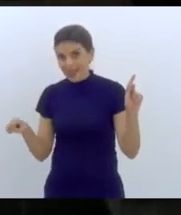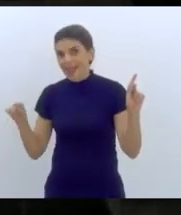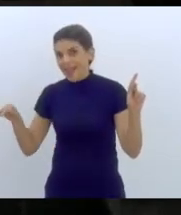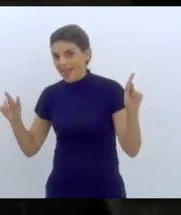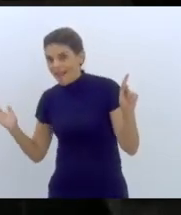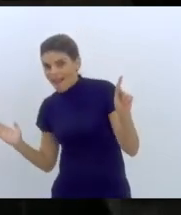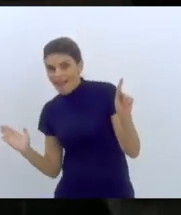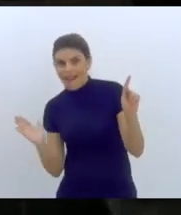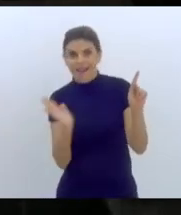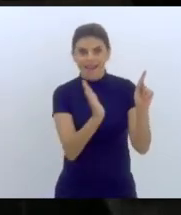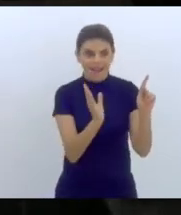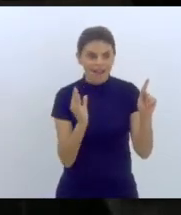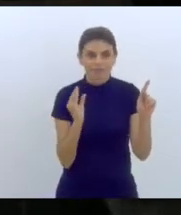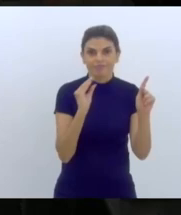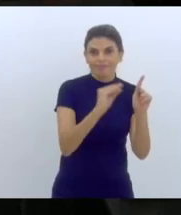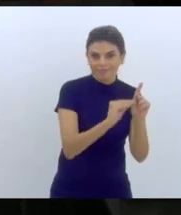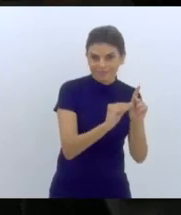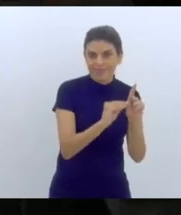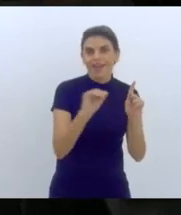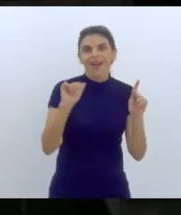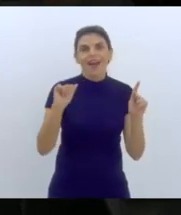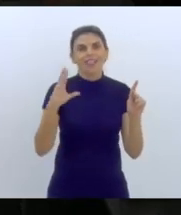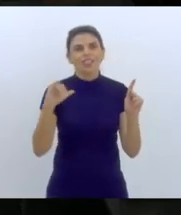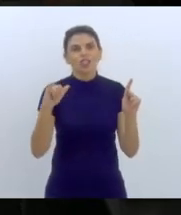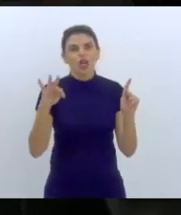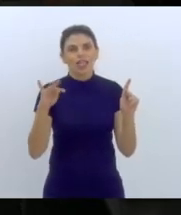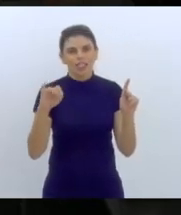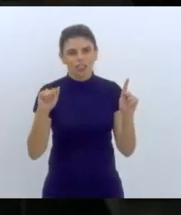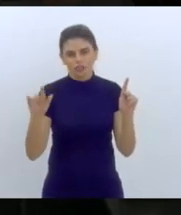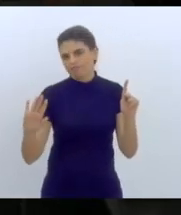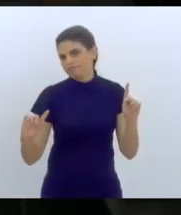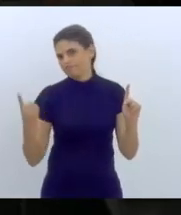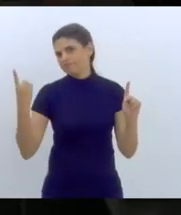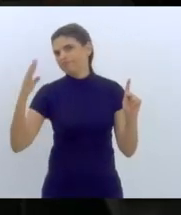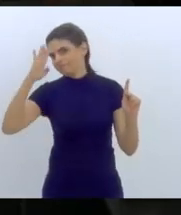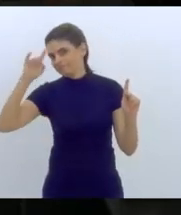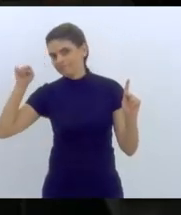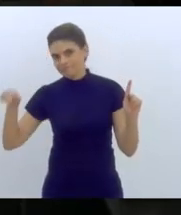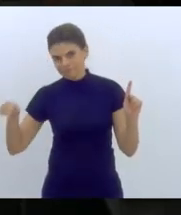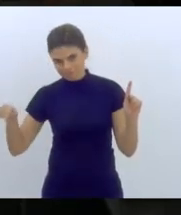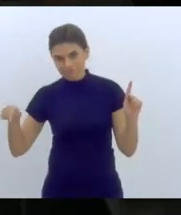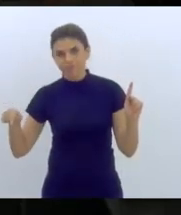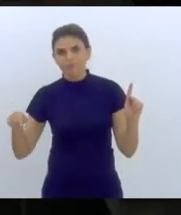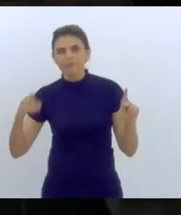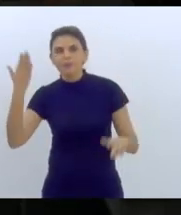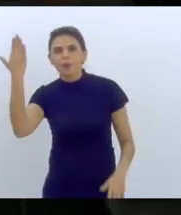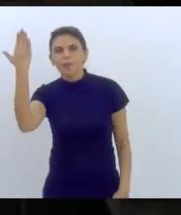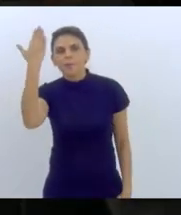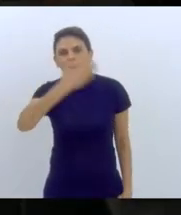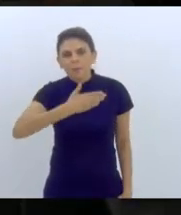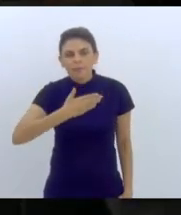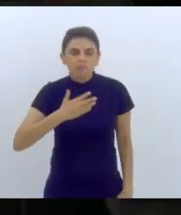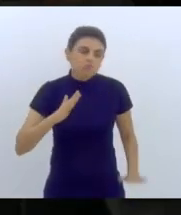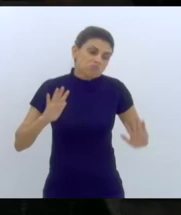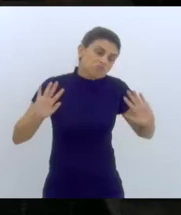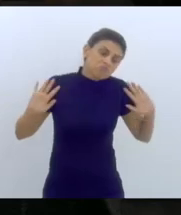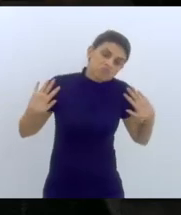acionista majoritária, e constata que